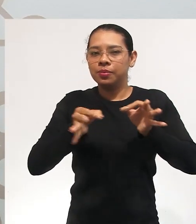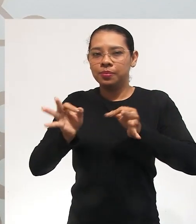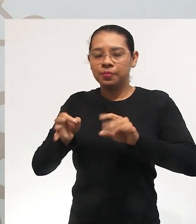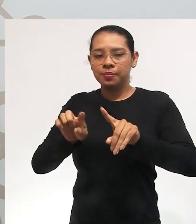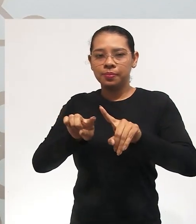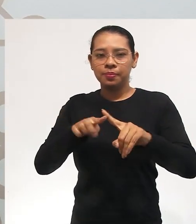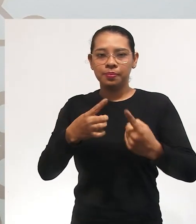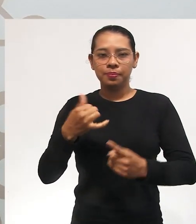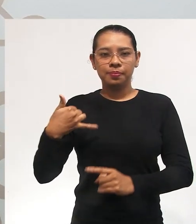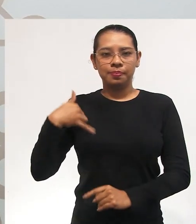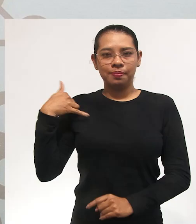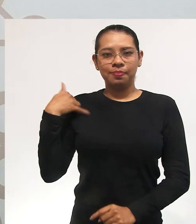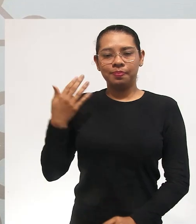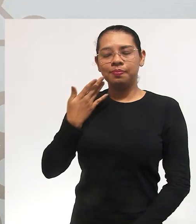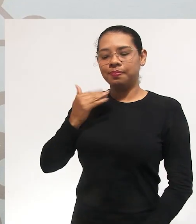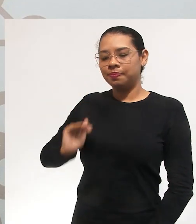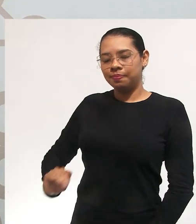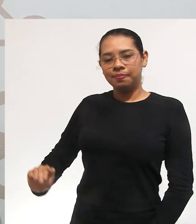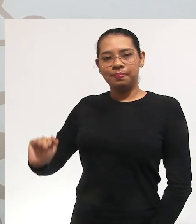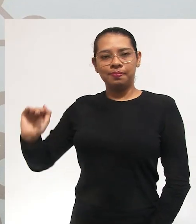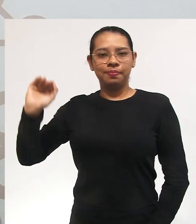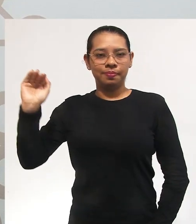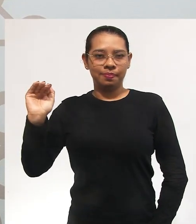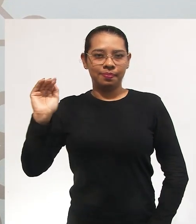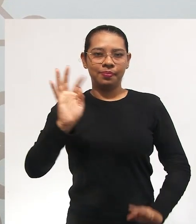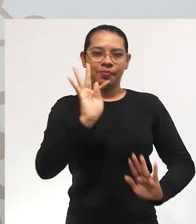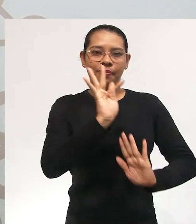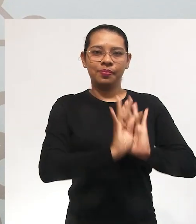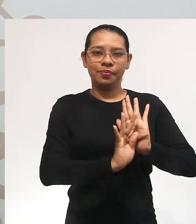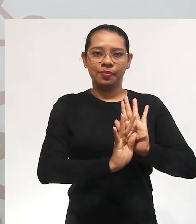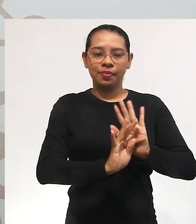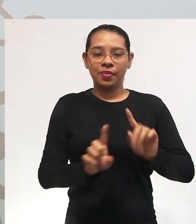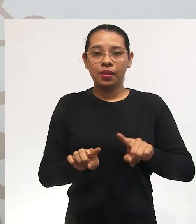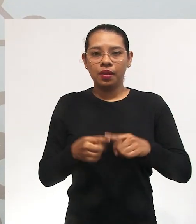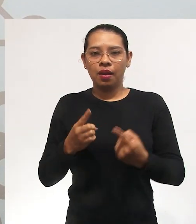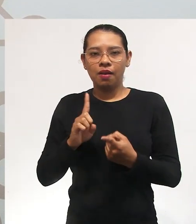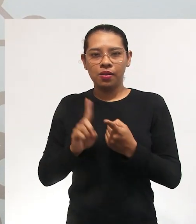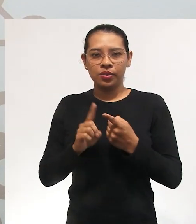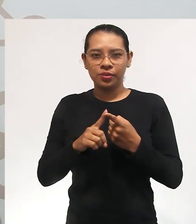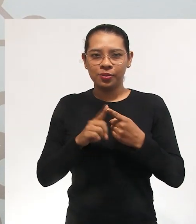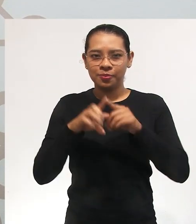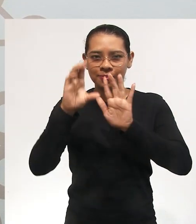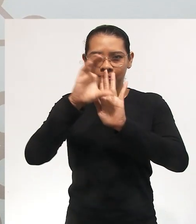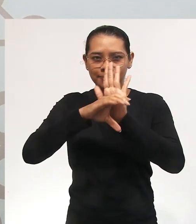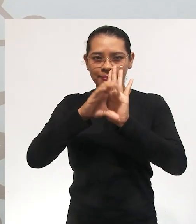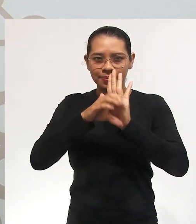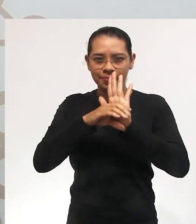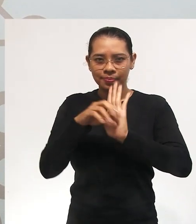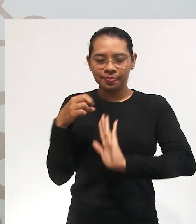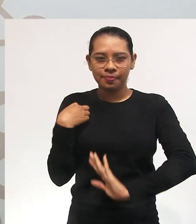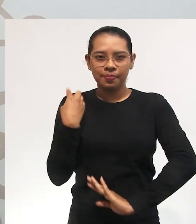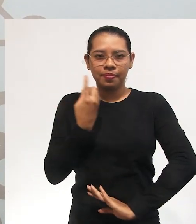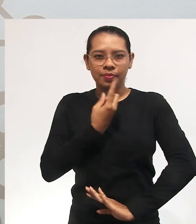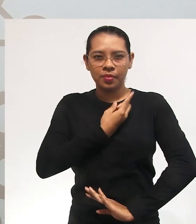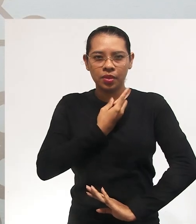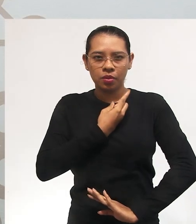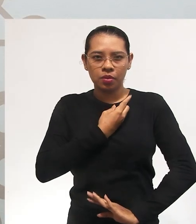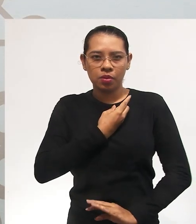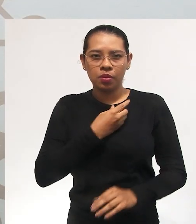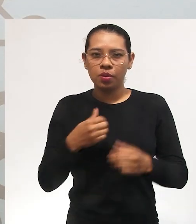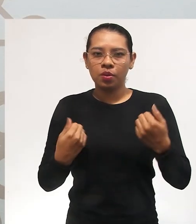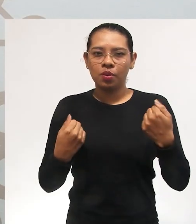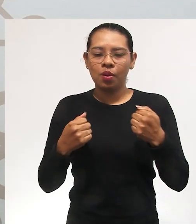e da idade deles. Mas também eu achei legal quando você tocou do contexto. Às vezes, quando a gente